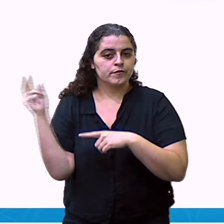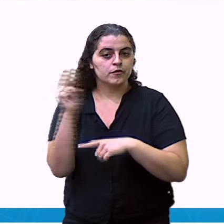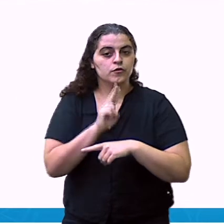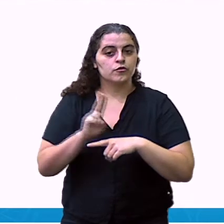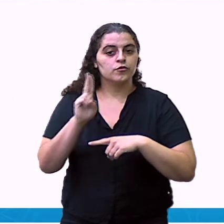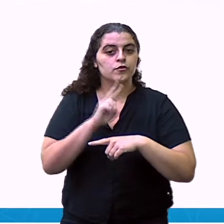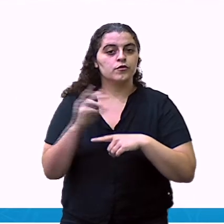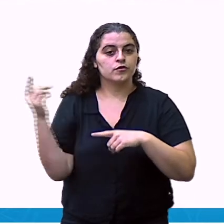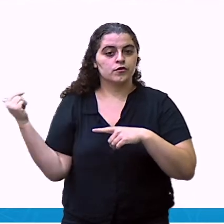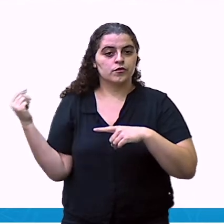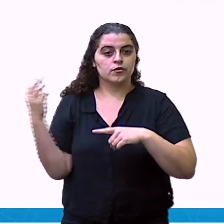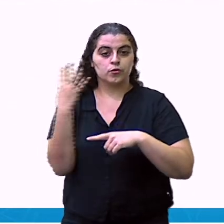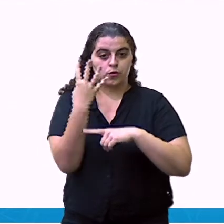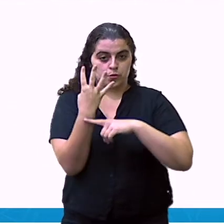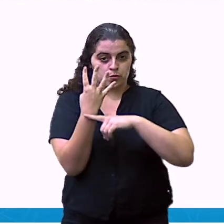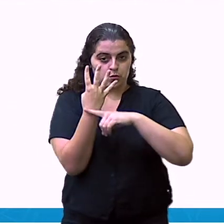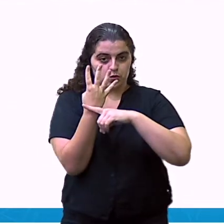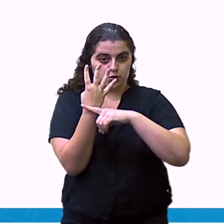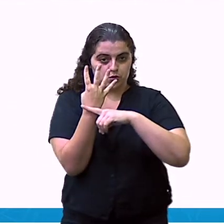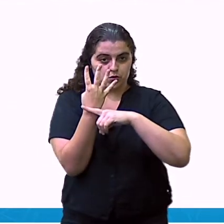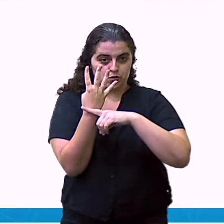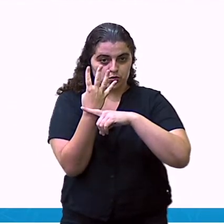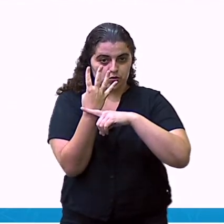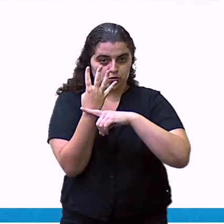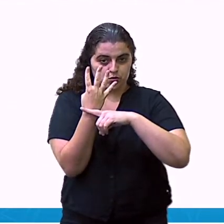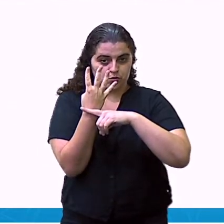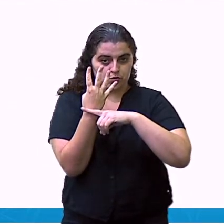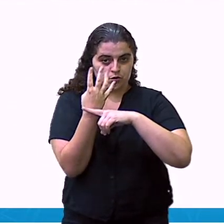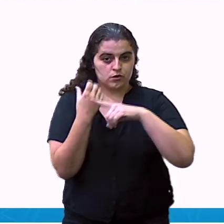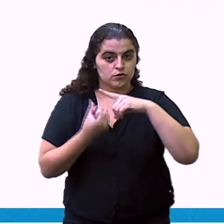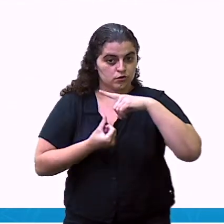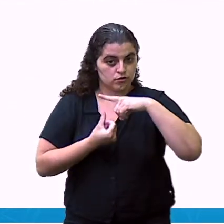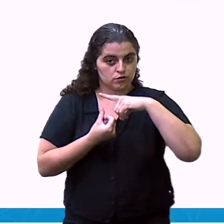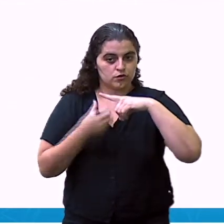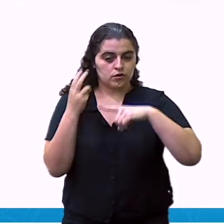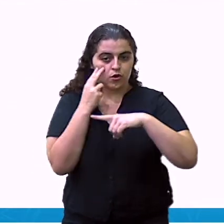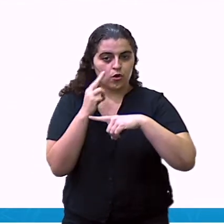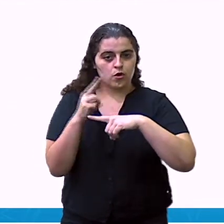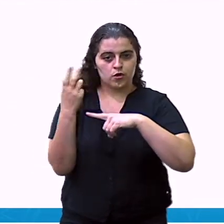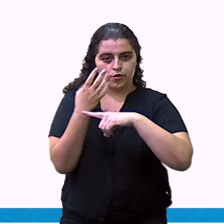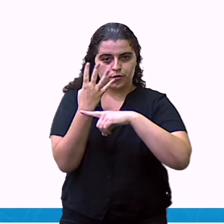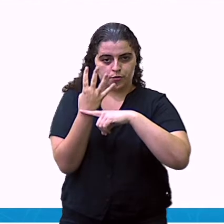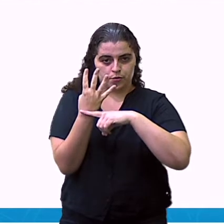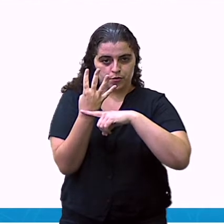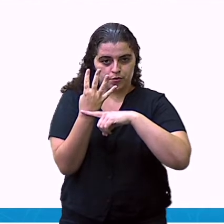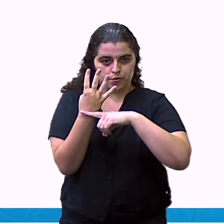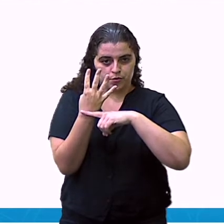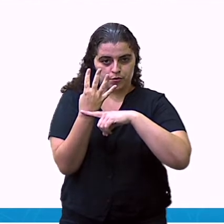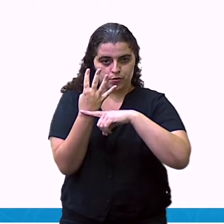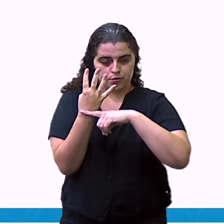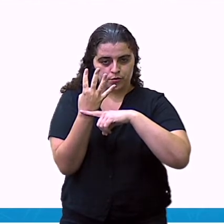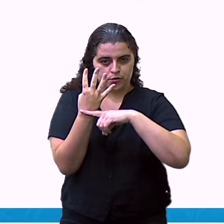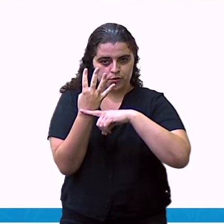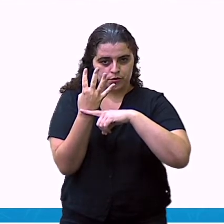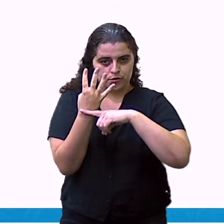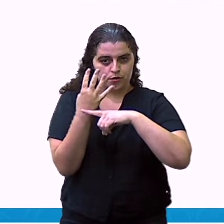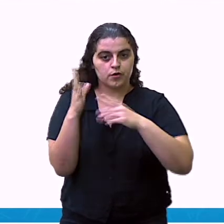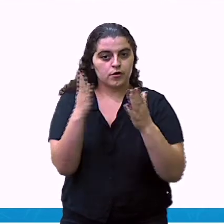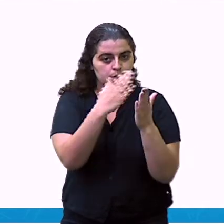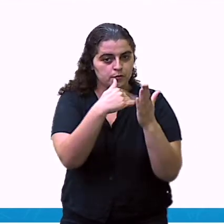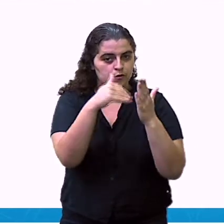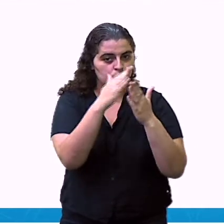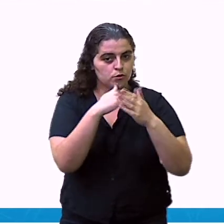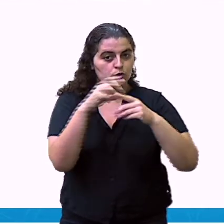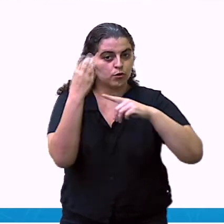que utilizar 4 partes desta figura. 3, 4. Então nós